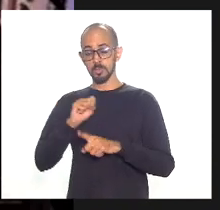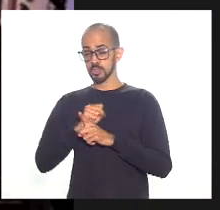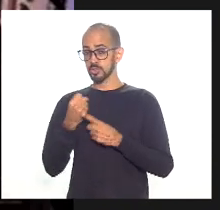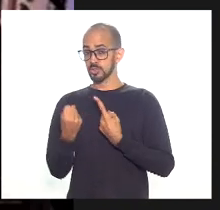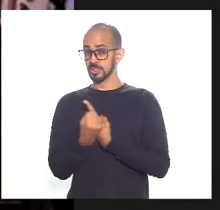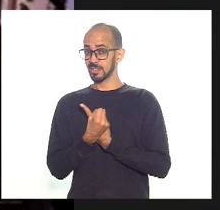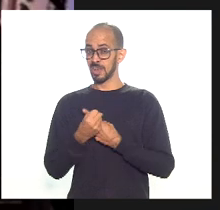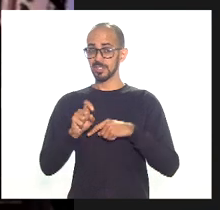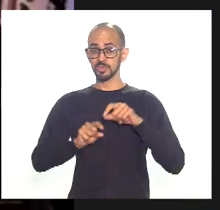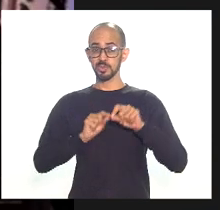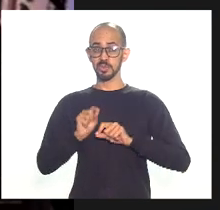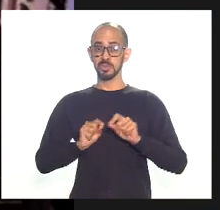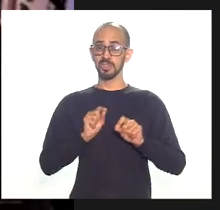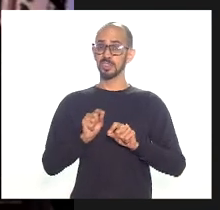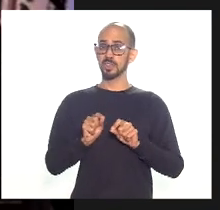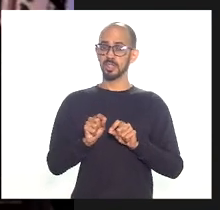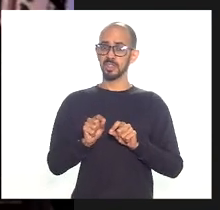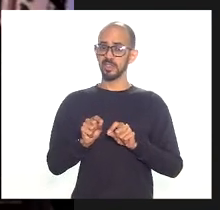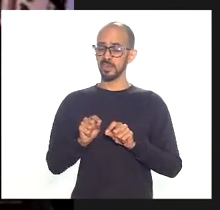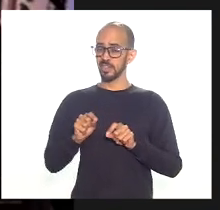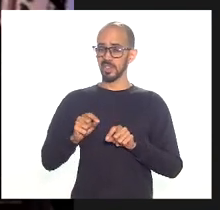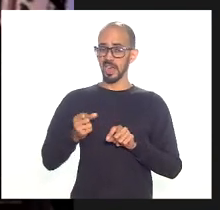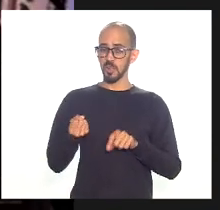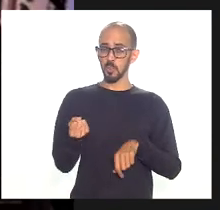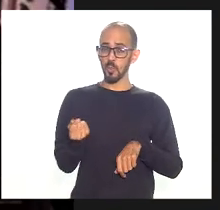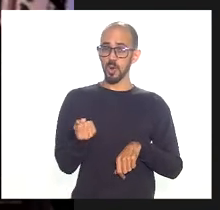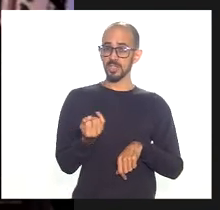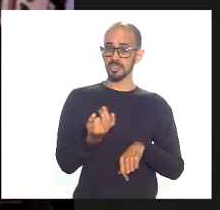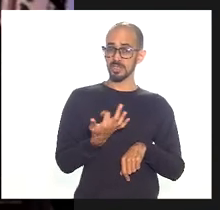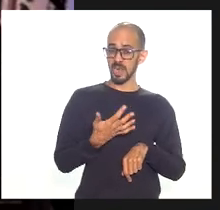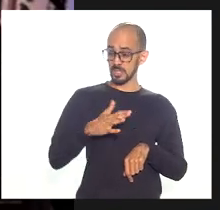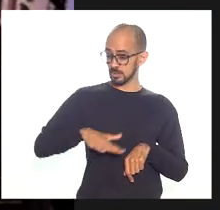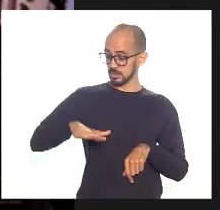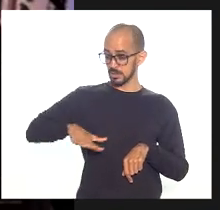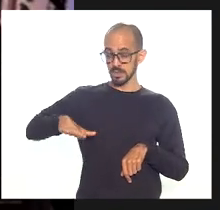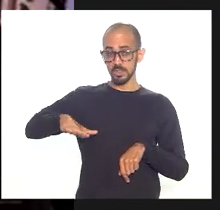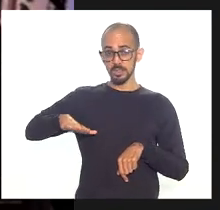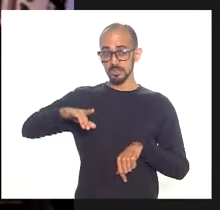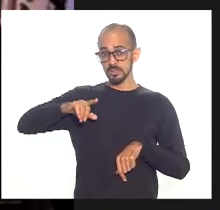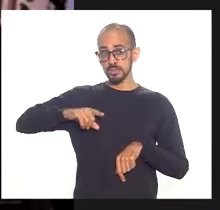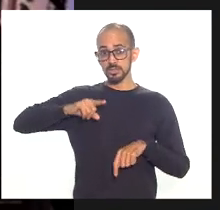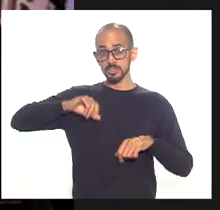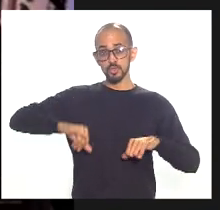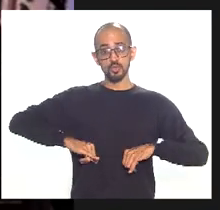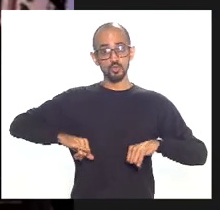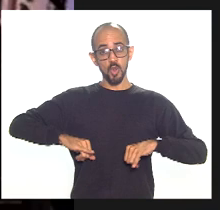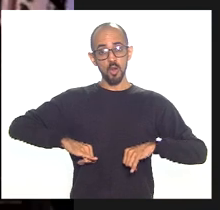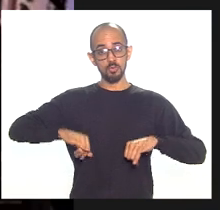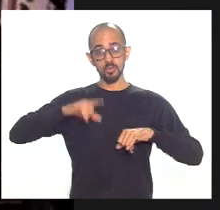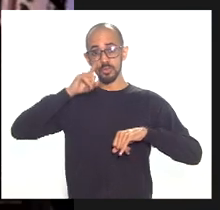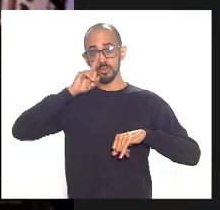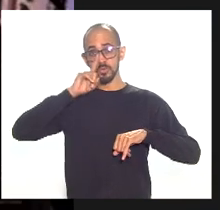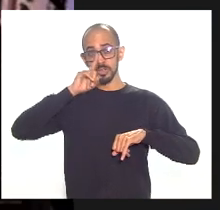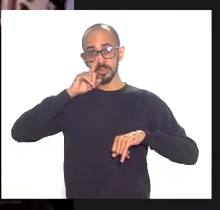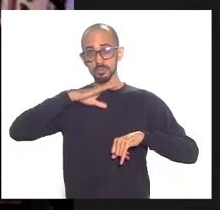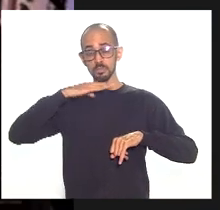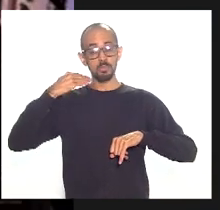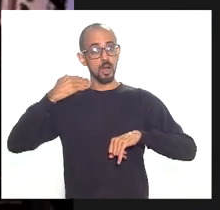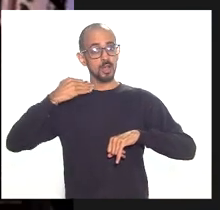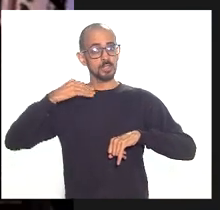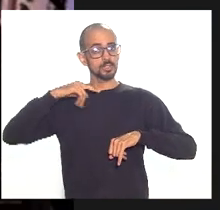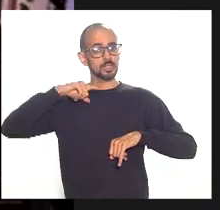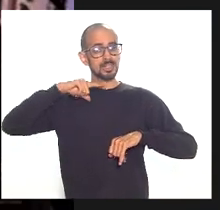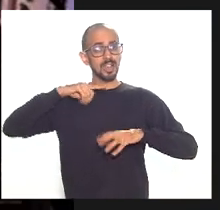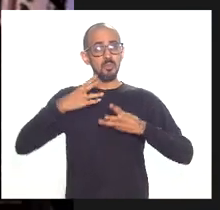o número de crianças ameaçadas de morte tem crescido assustadoramente. Nós não